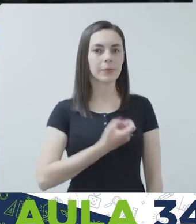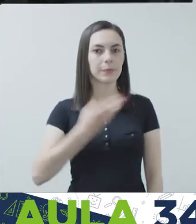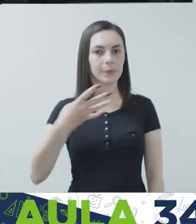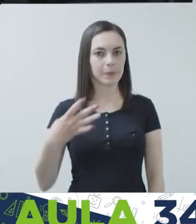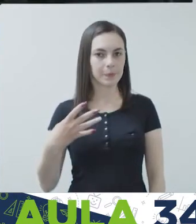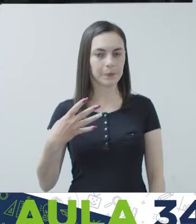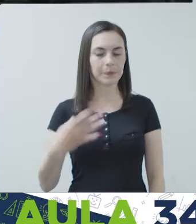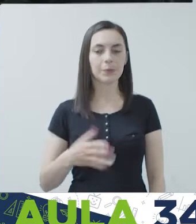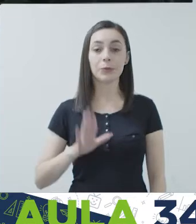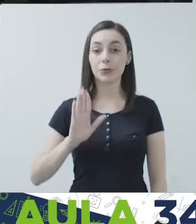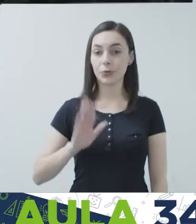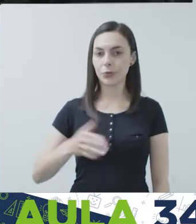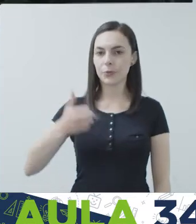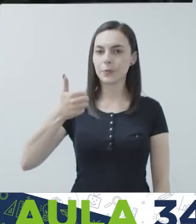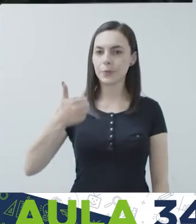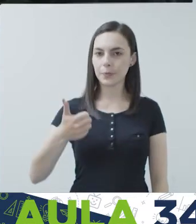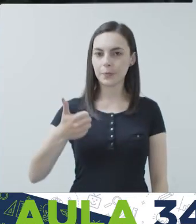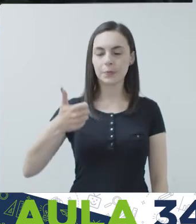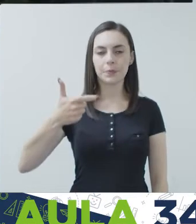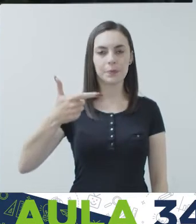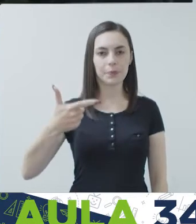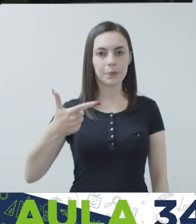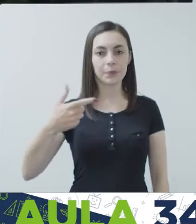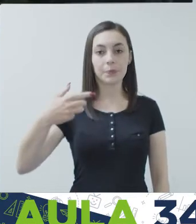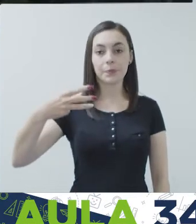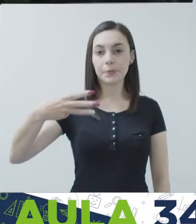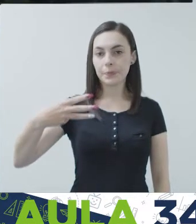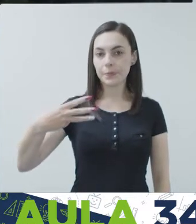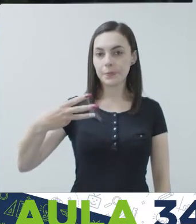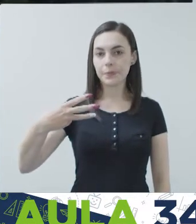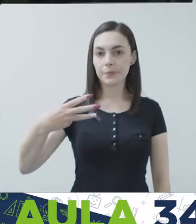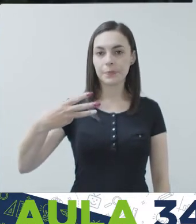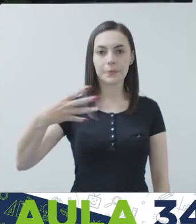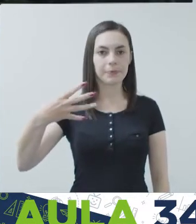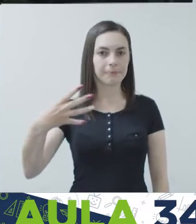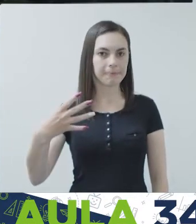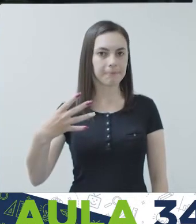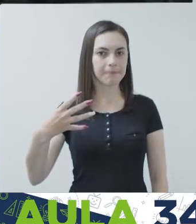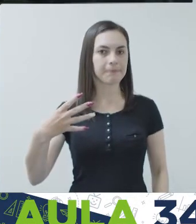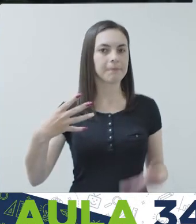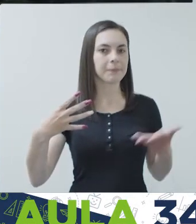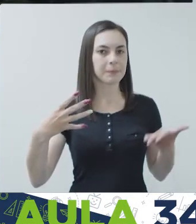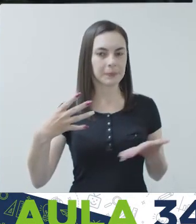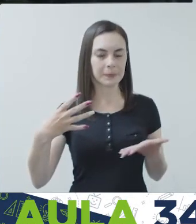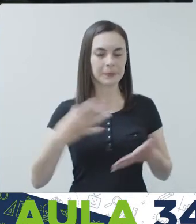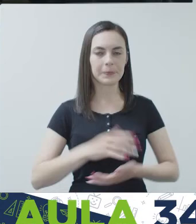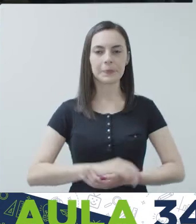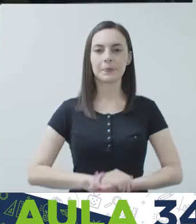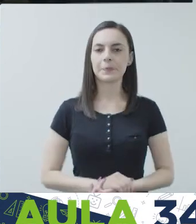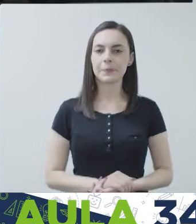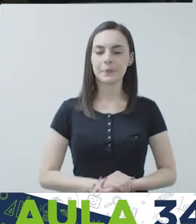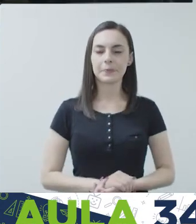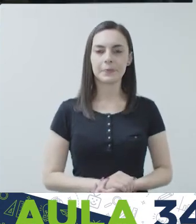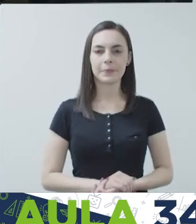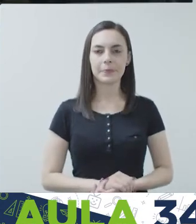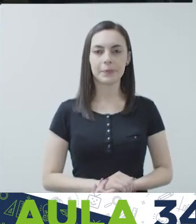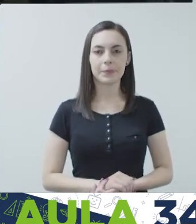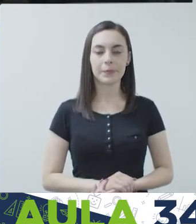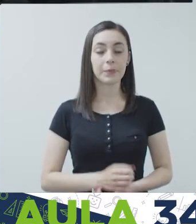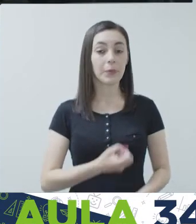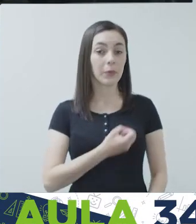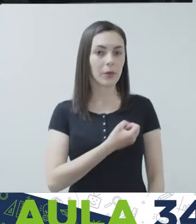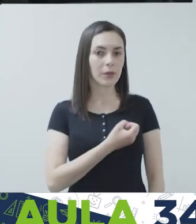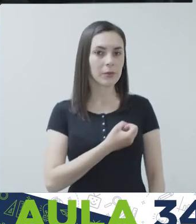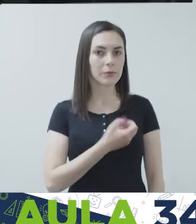4. Fizemos um, dois, três, quatro. Então vamos lá? O número